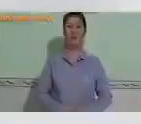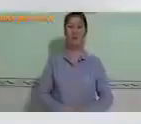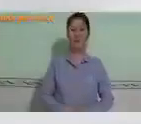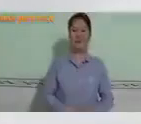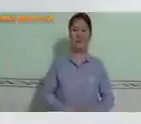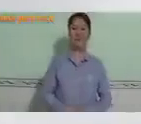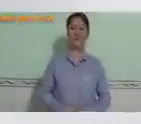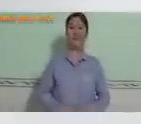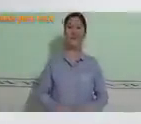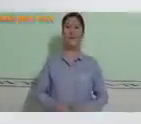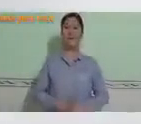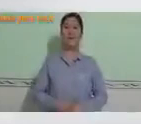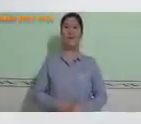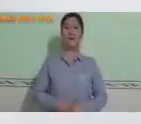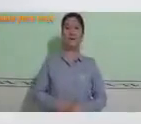médica,